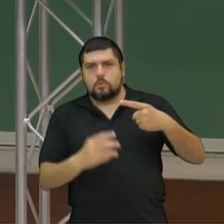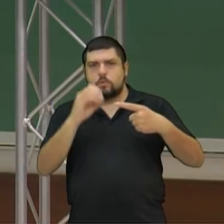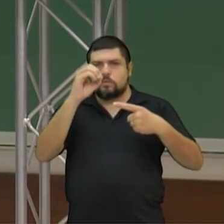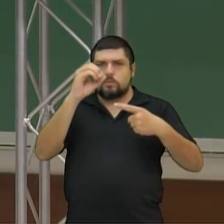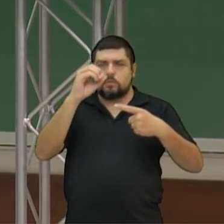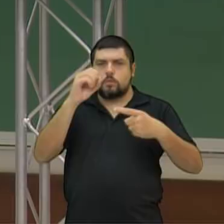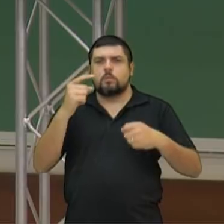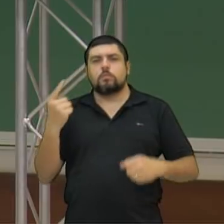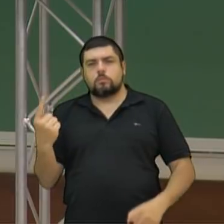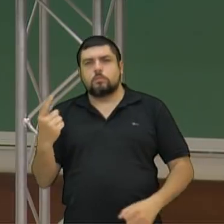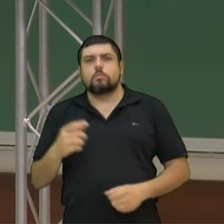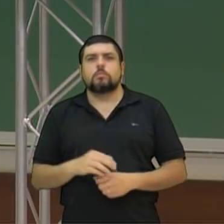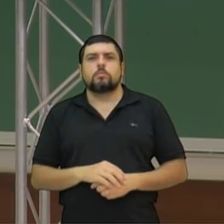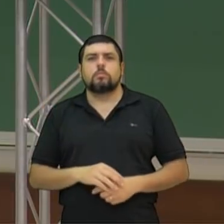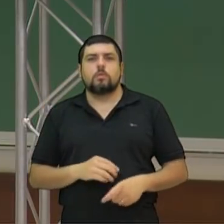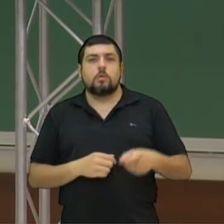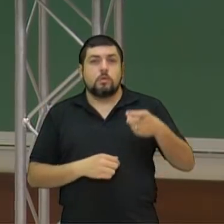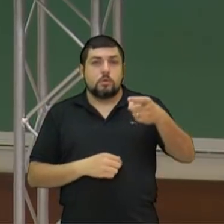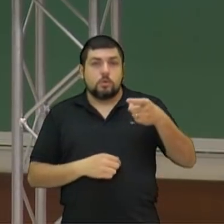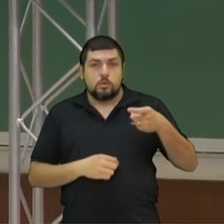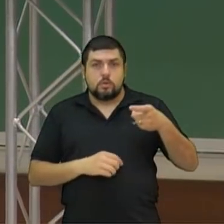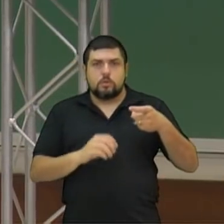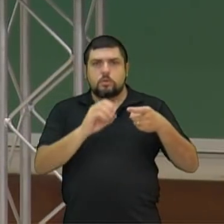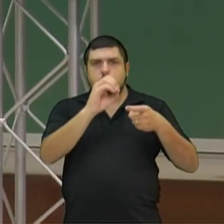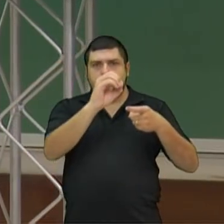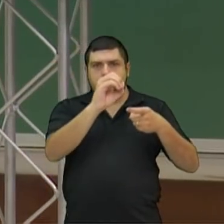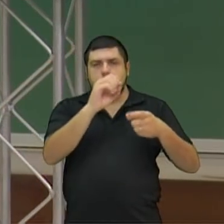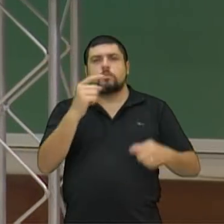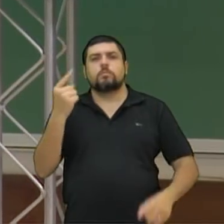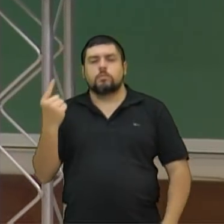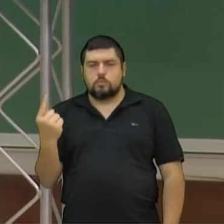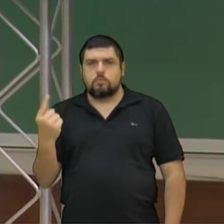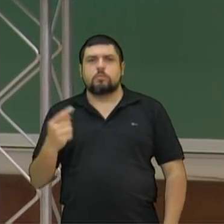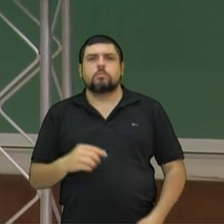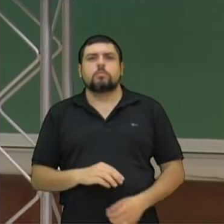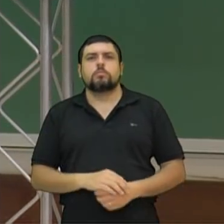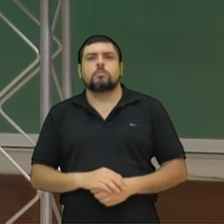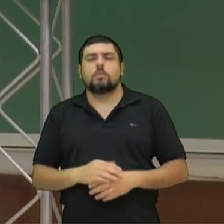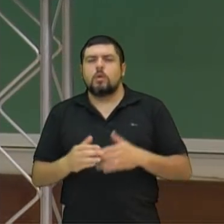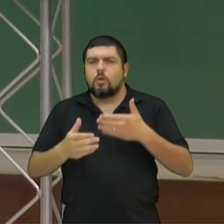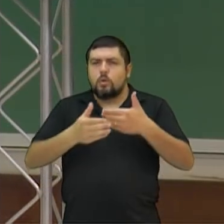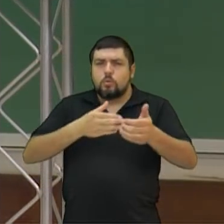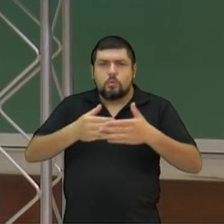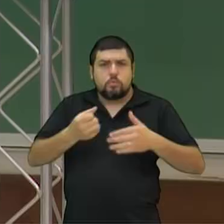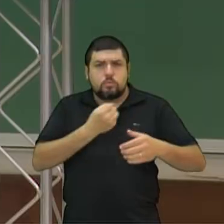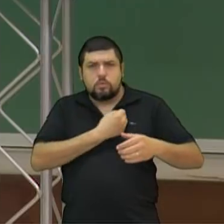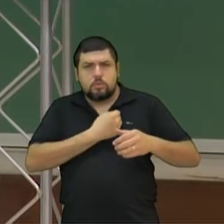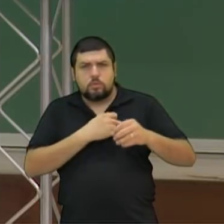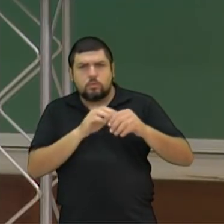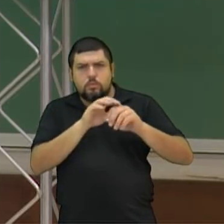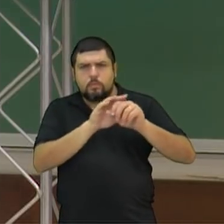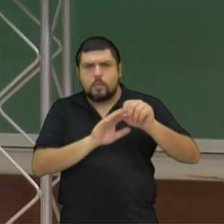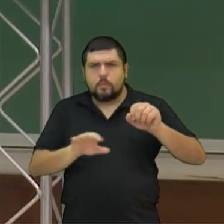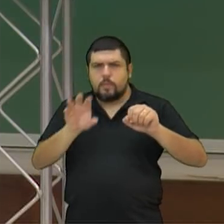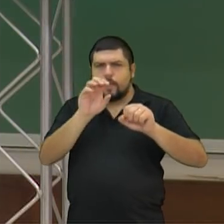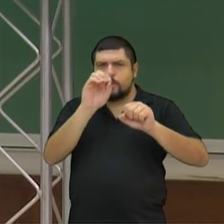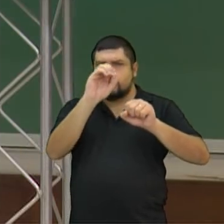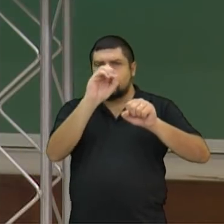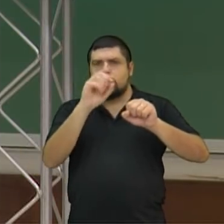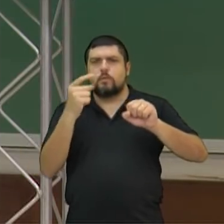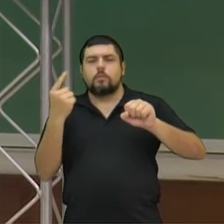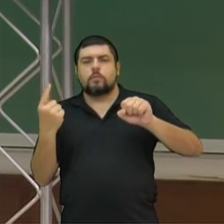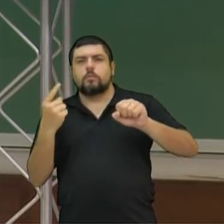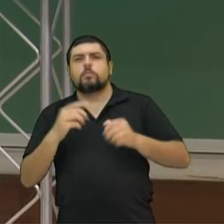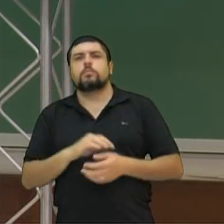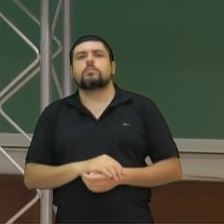1. X elevado a zero é 1, certo? Qualquer número que você imaginar. A segunda propriedade